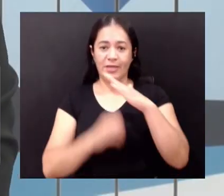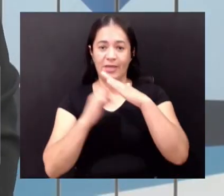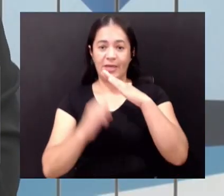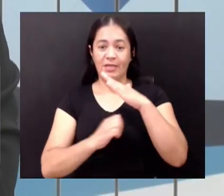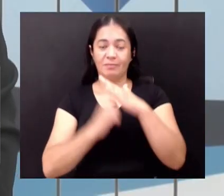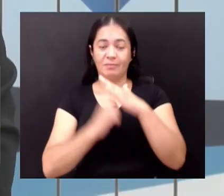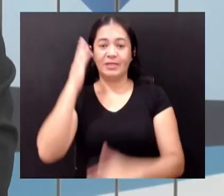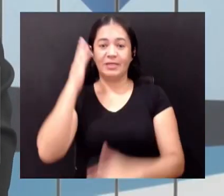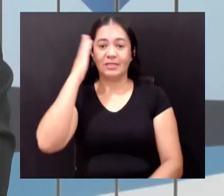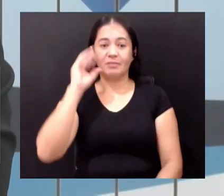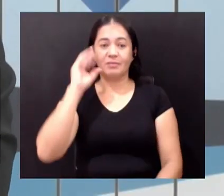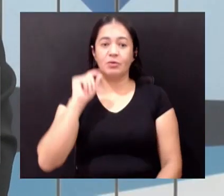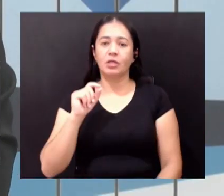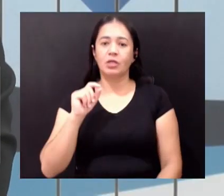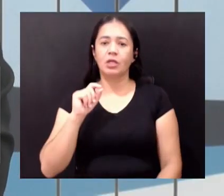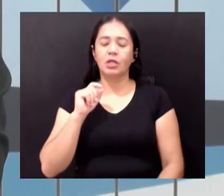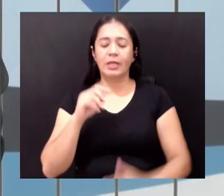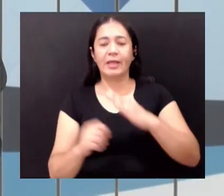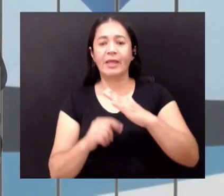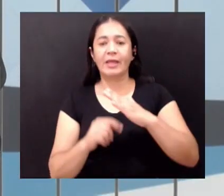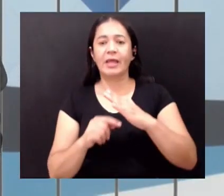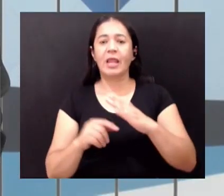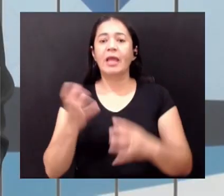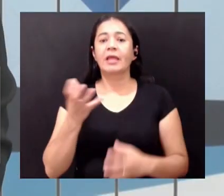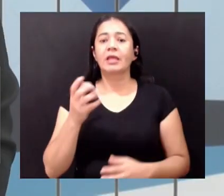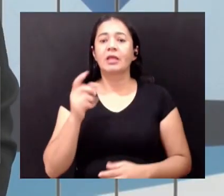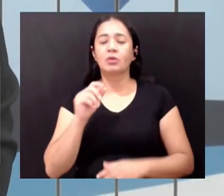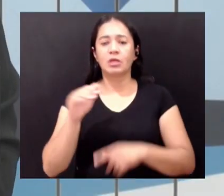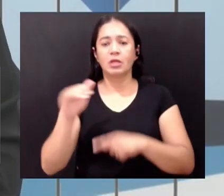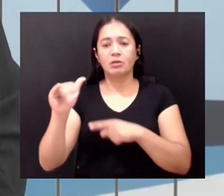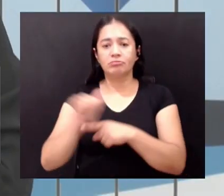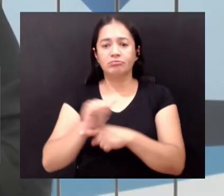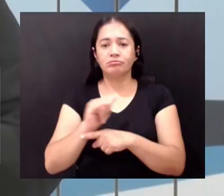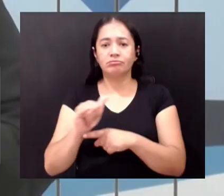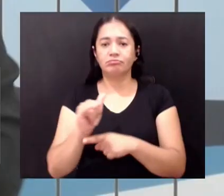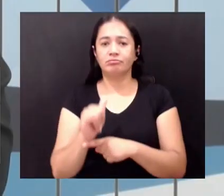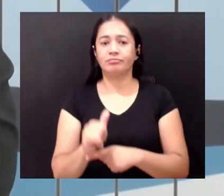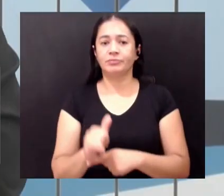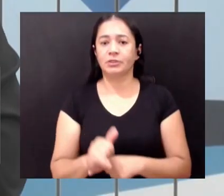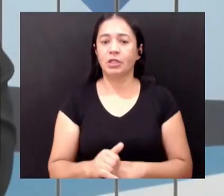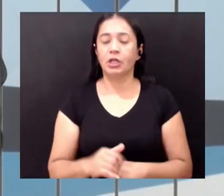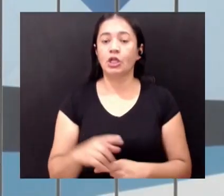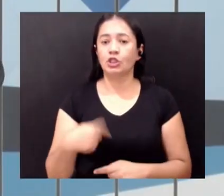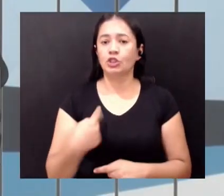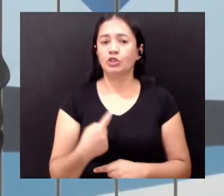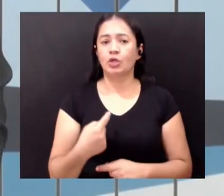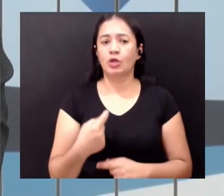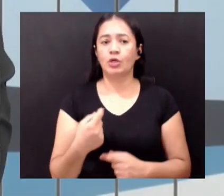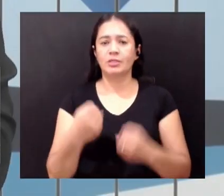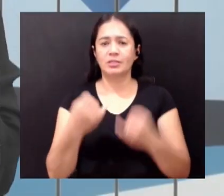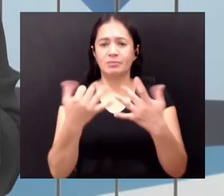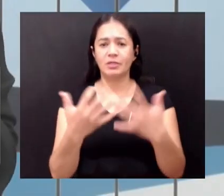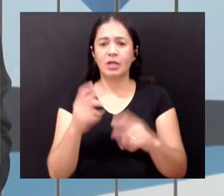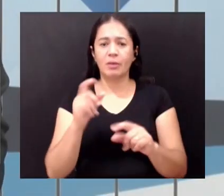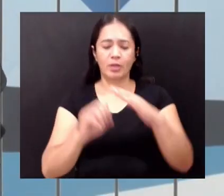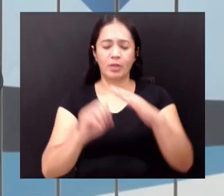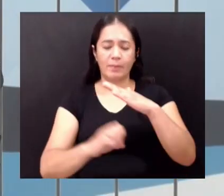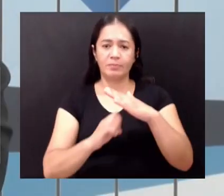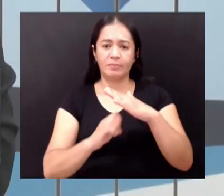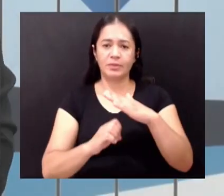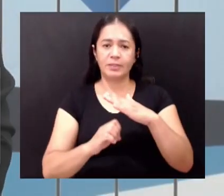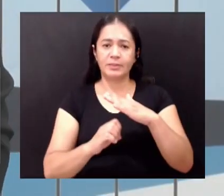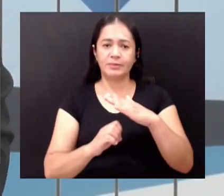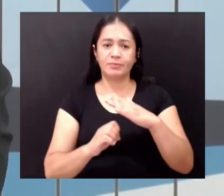querem como estratégia, né? Então, nas consultorias que a gente traz para as empresas, a gente traz muito essa questão de primeiro conhecer o